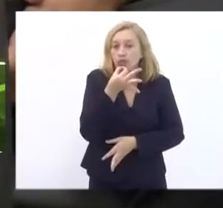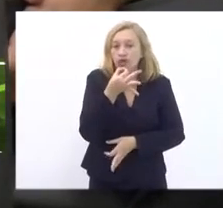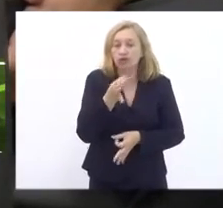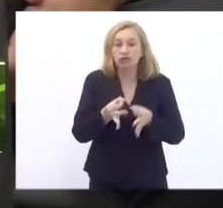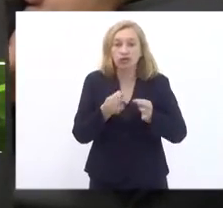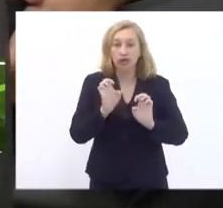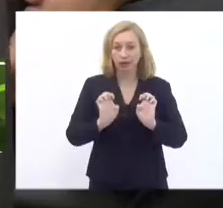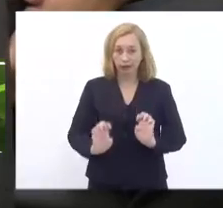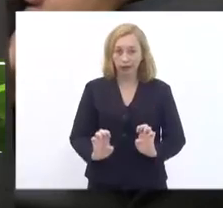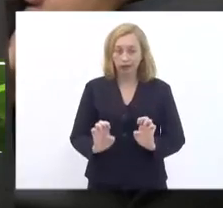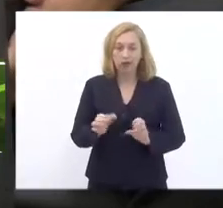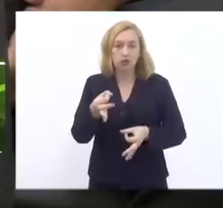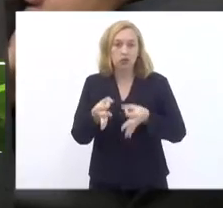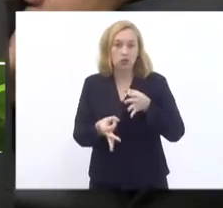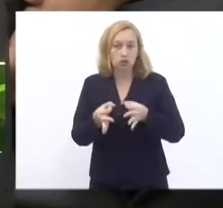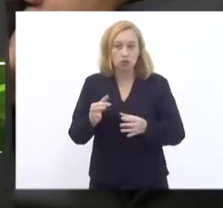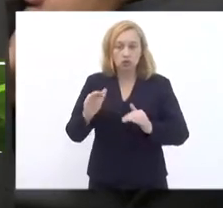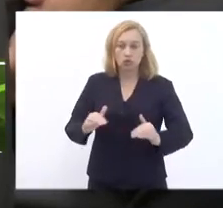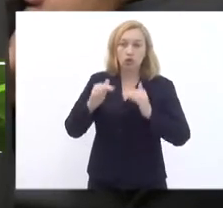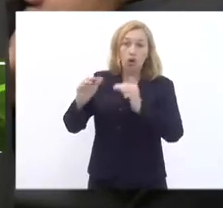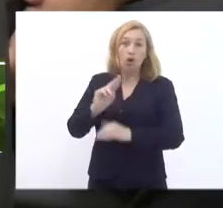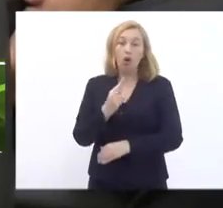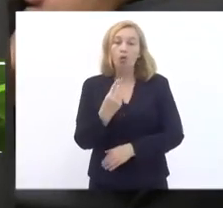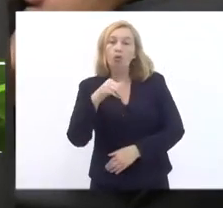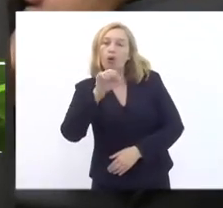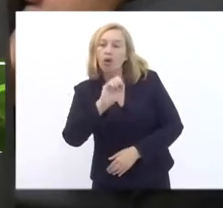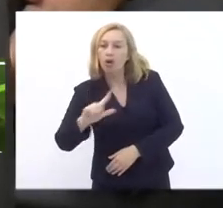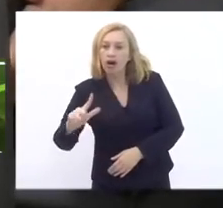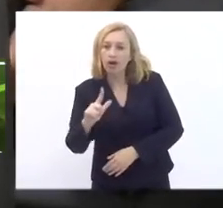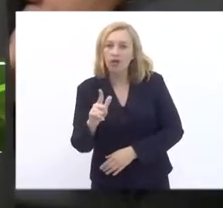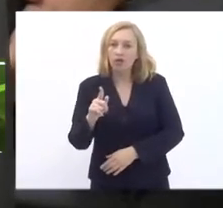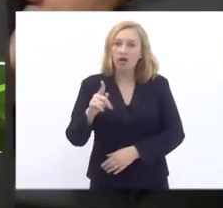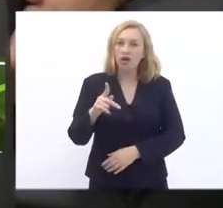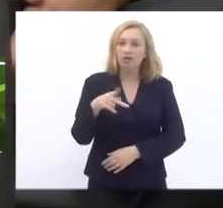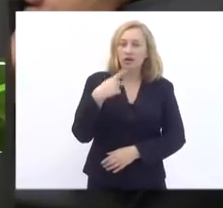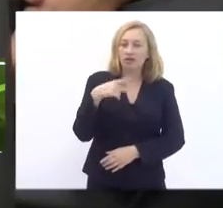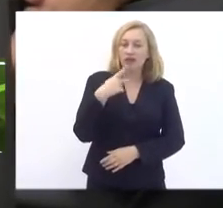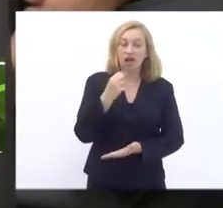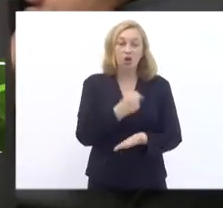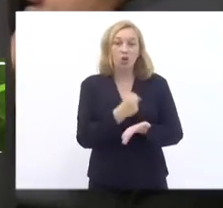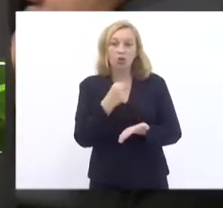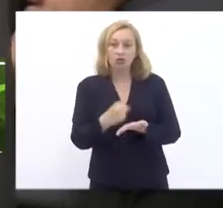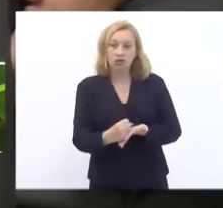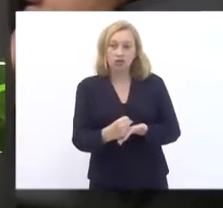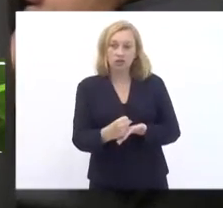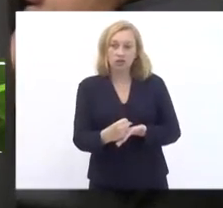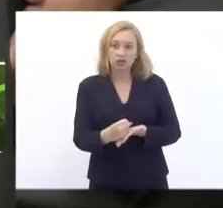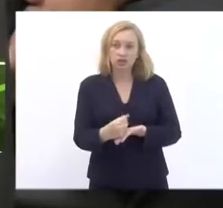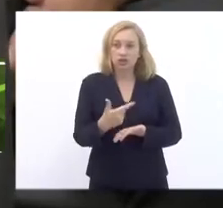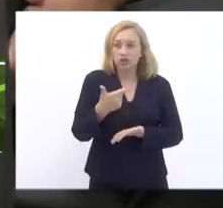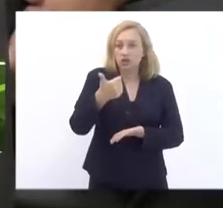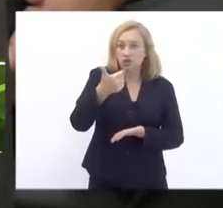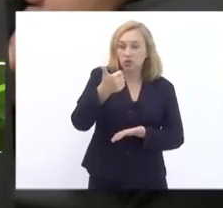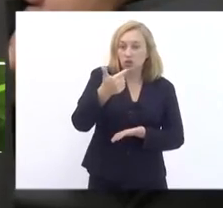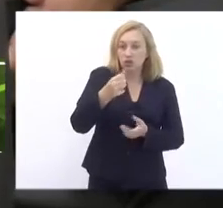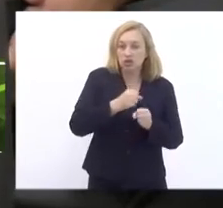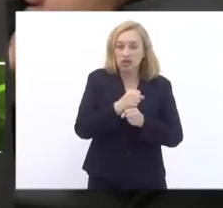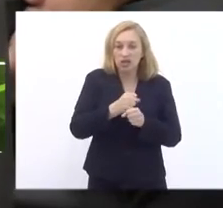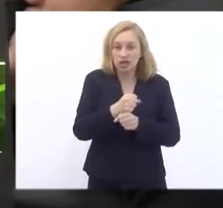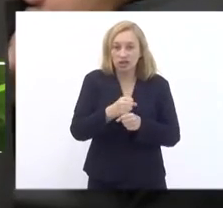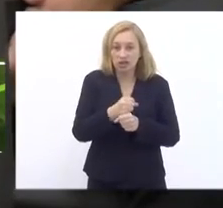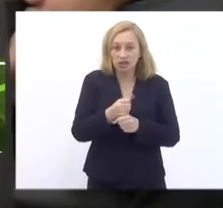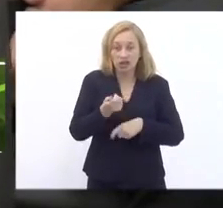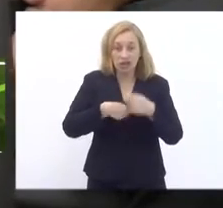ética, jurídica ou moral para admitir que um contrato com apenas 12 anos de